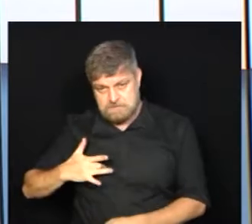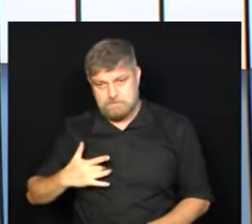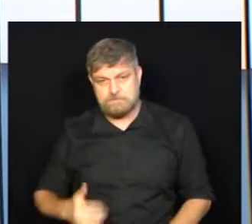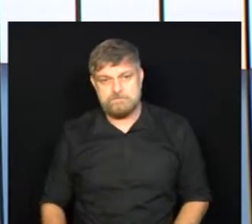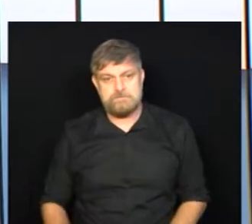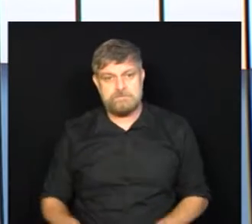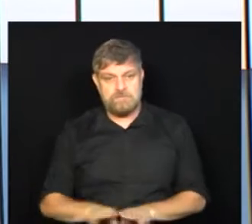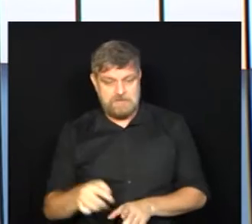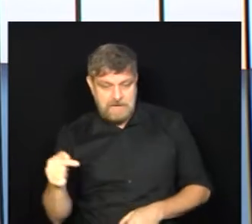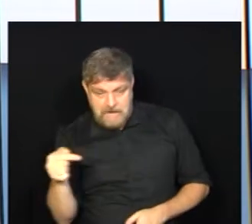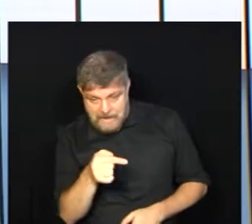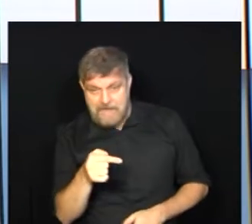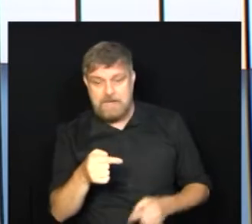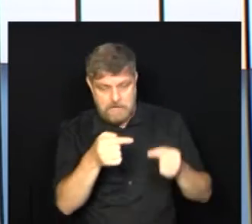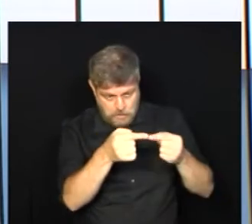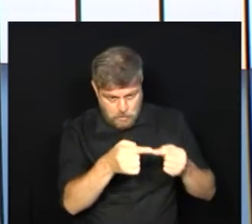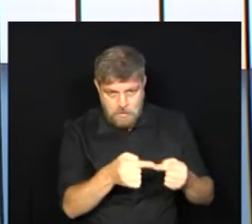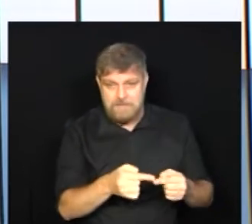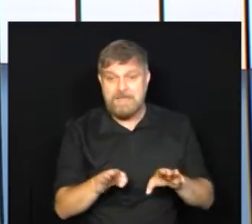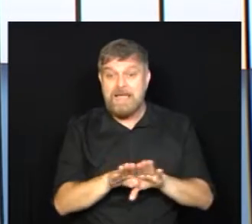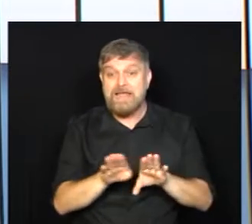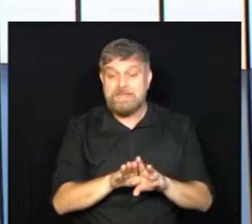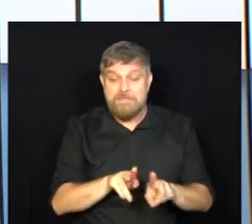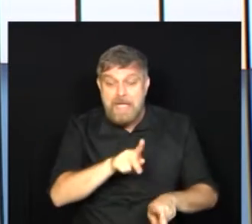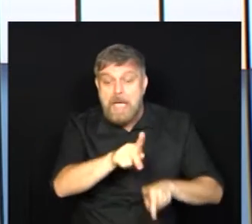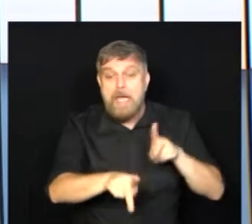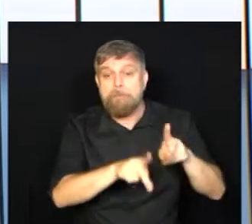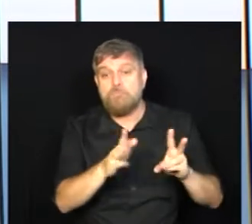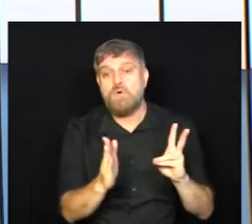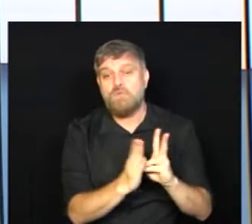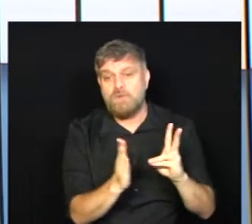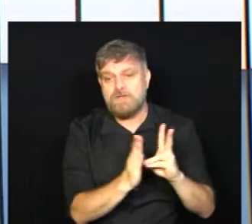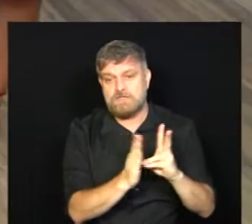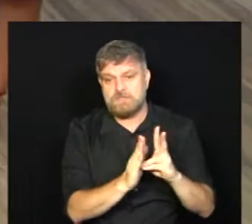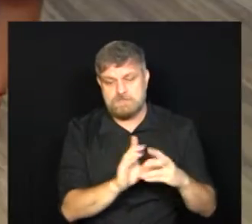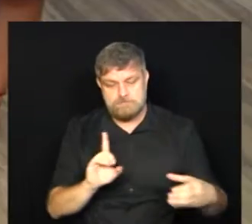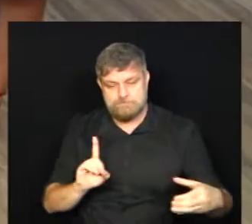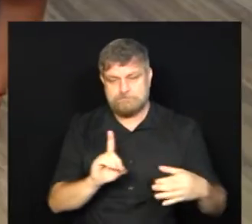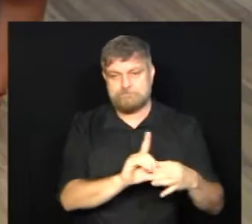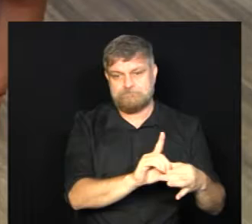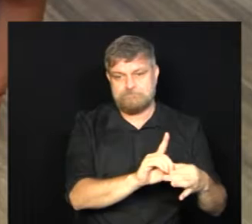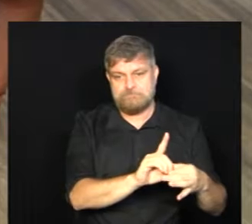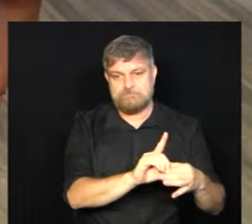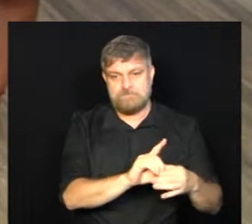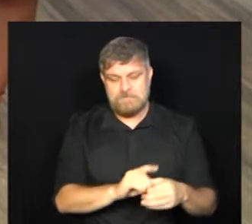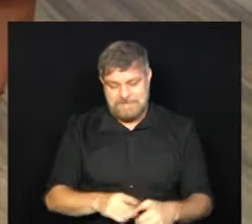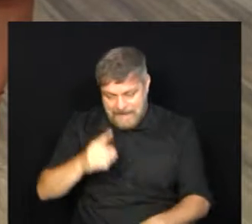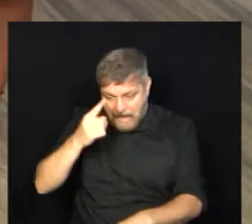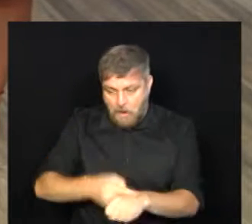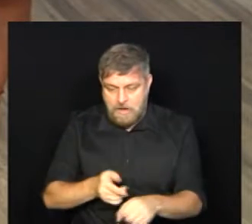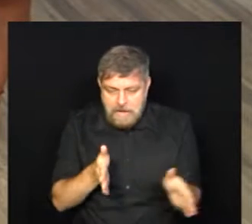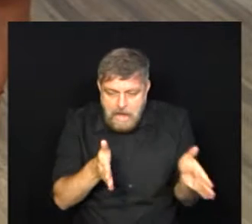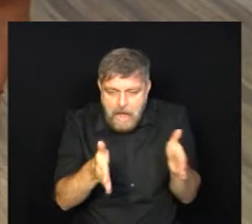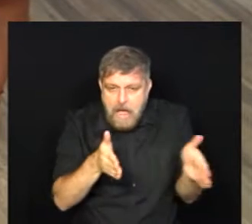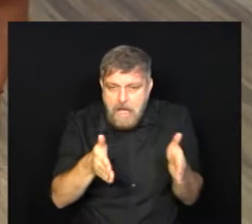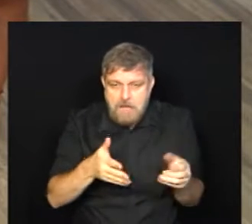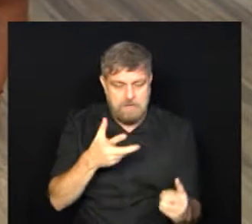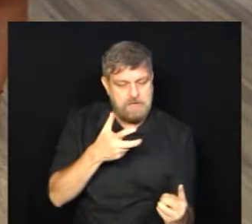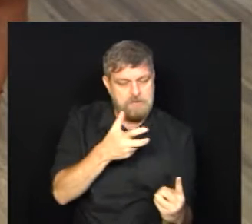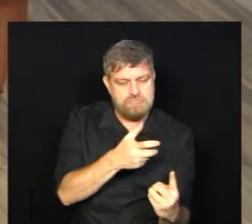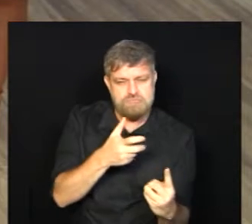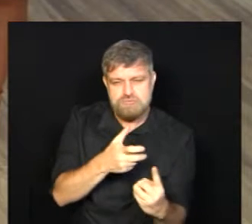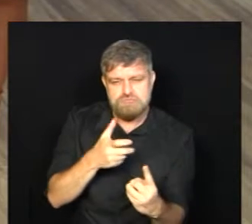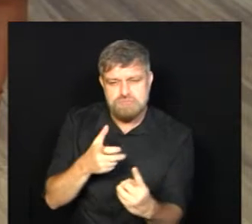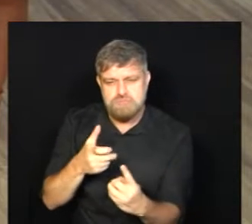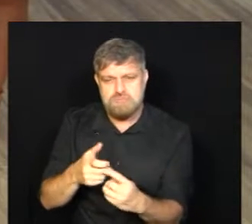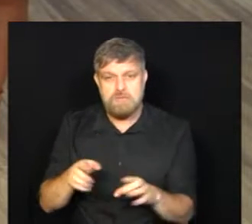a Vanúzia se encaixa, ela também é da população indígena que tem prioridade neste primeiro momento da vacinação. E agora a